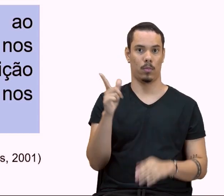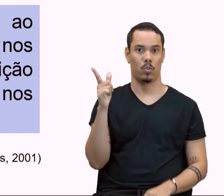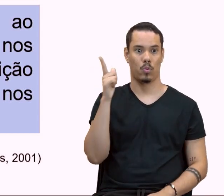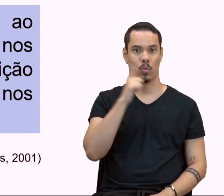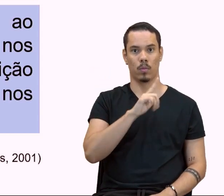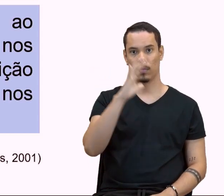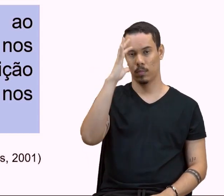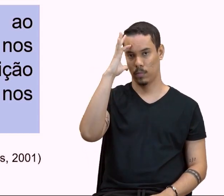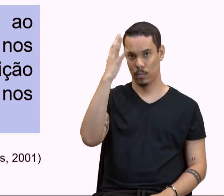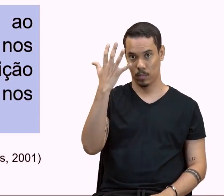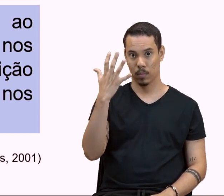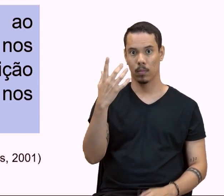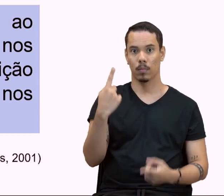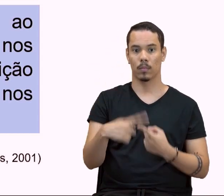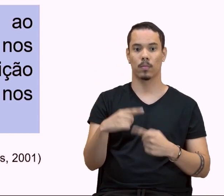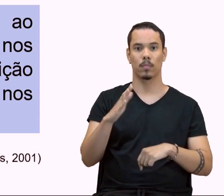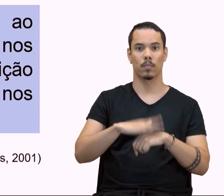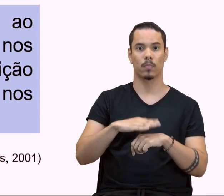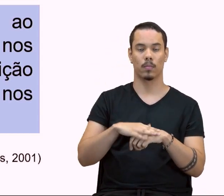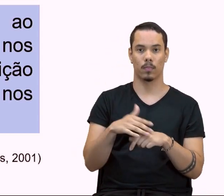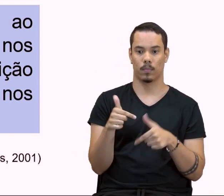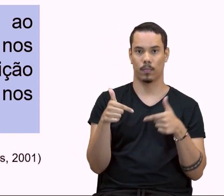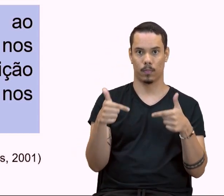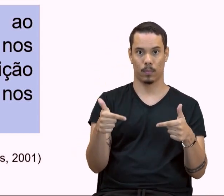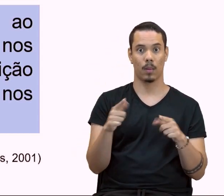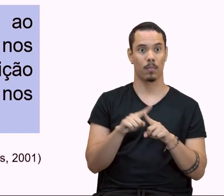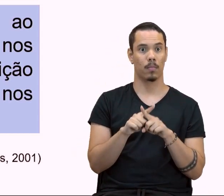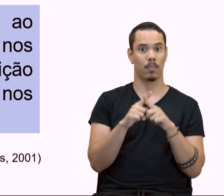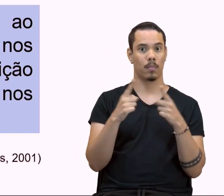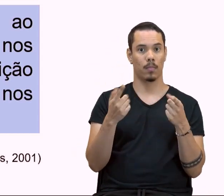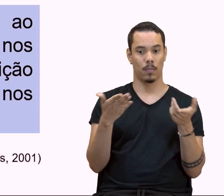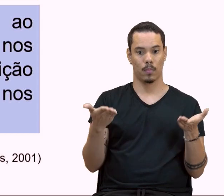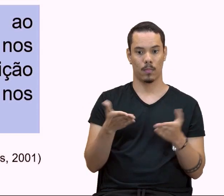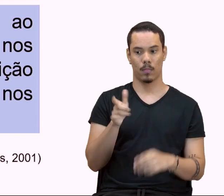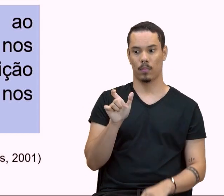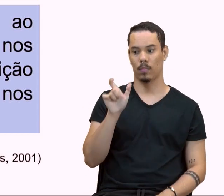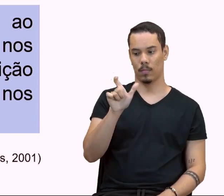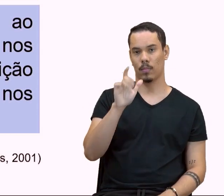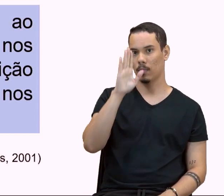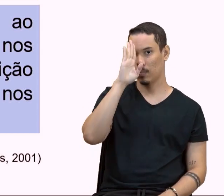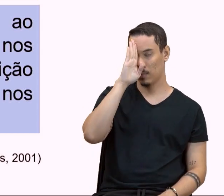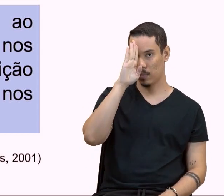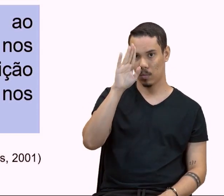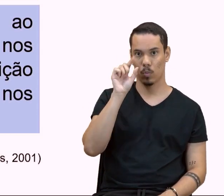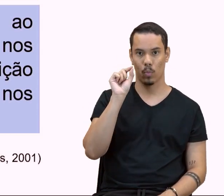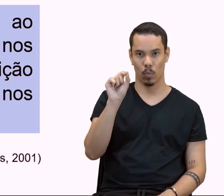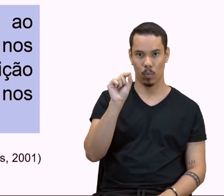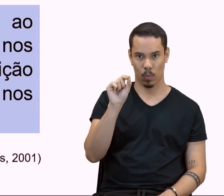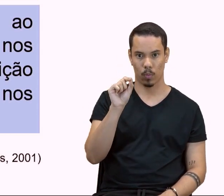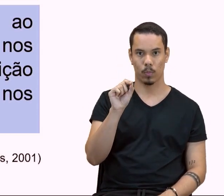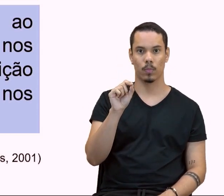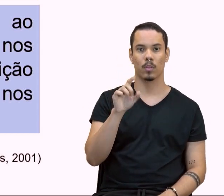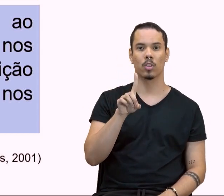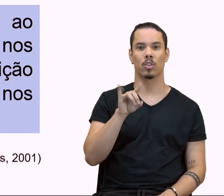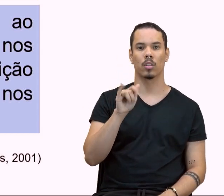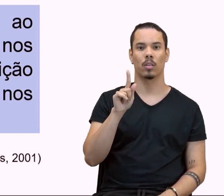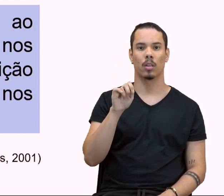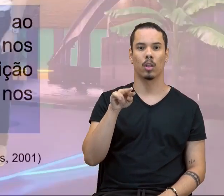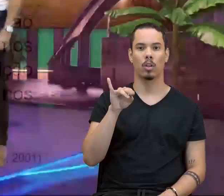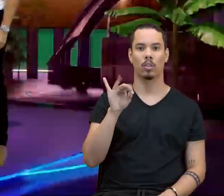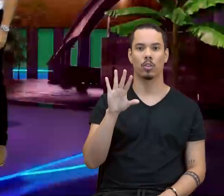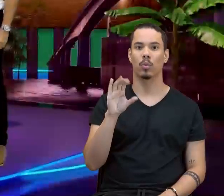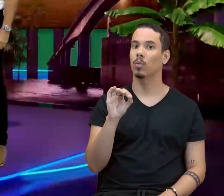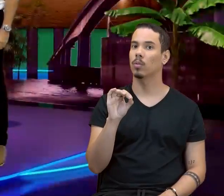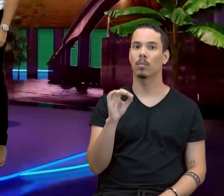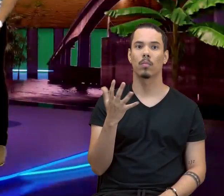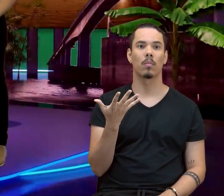realizado, as ações fossem realizadas. Mas agora a gente fala de uma palavra-chave, professor, do Planaflora, que é diagnóstico. Diagnóstico. Esse diagnóstico vai